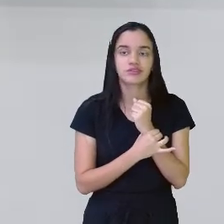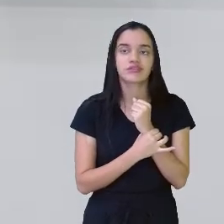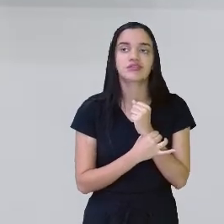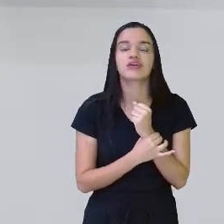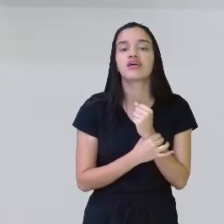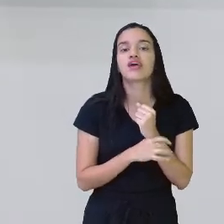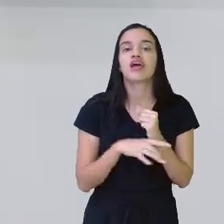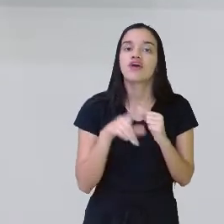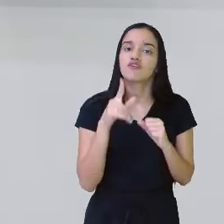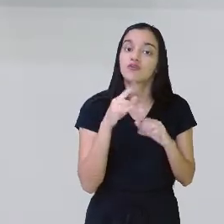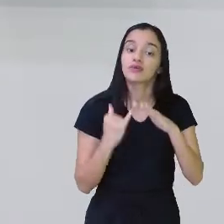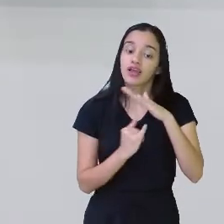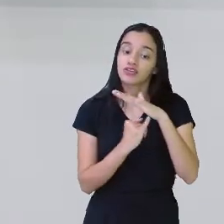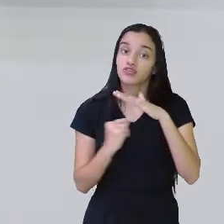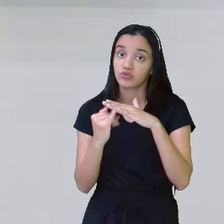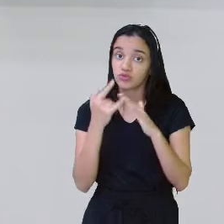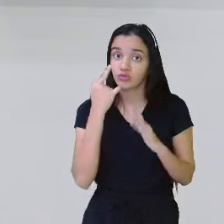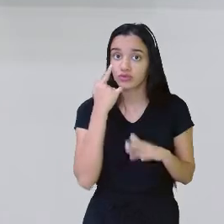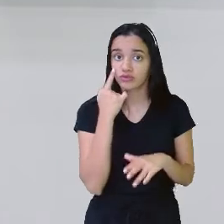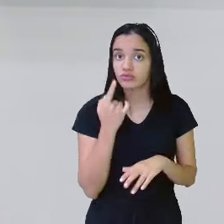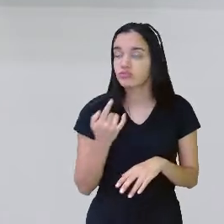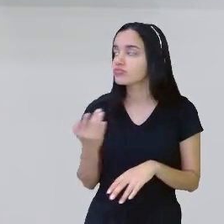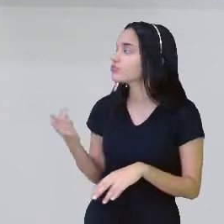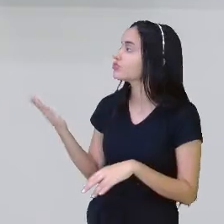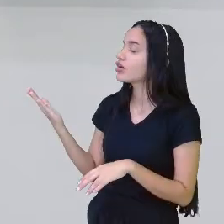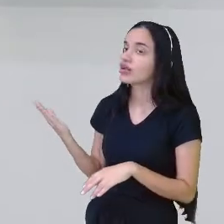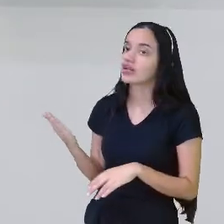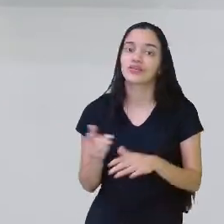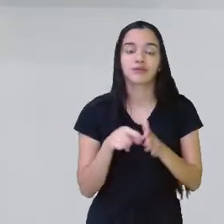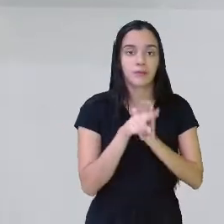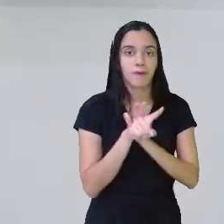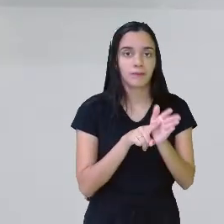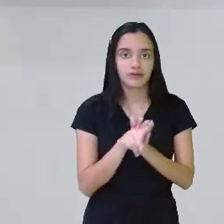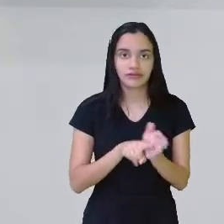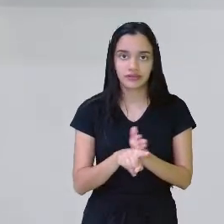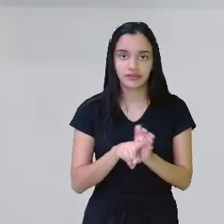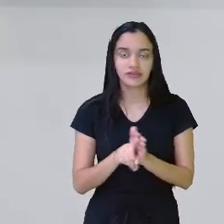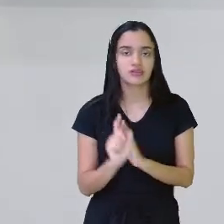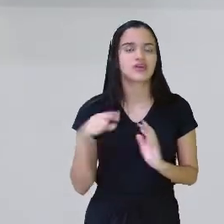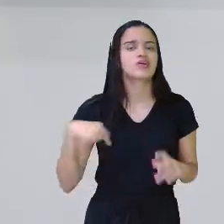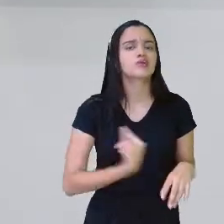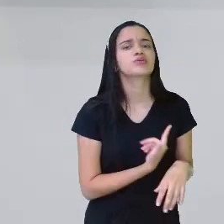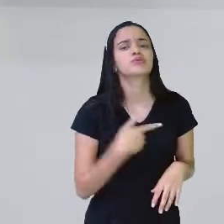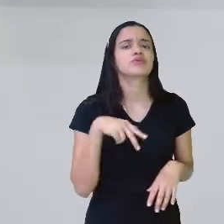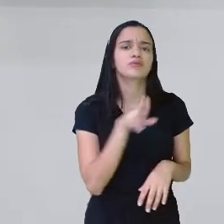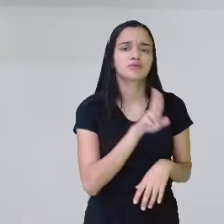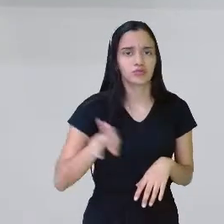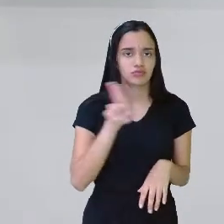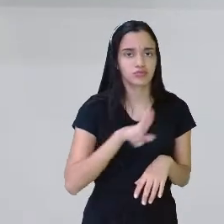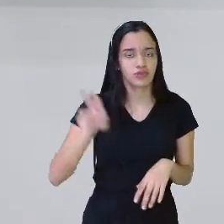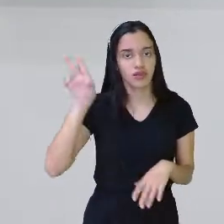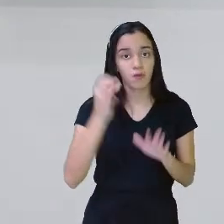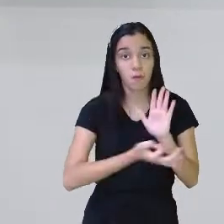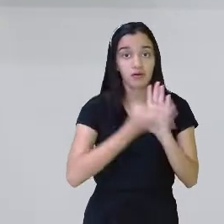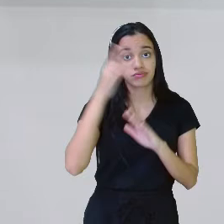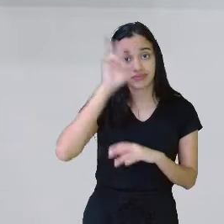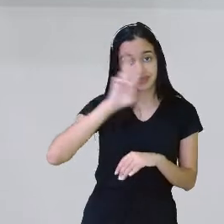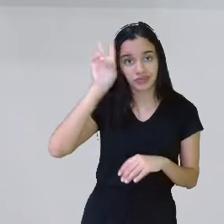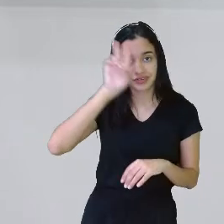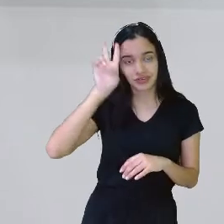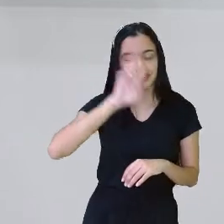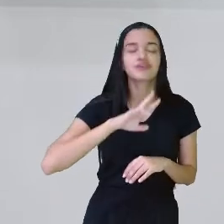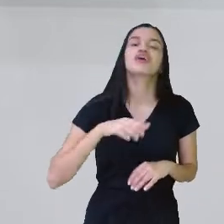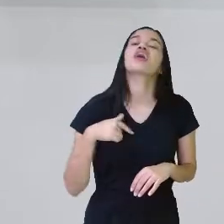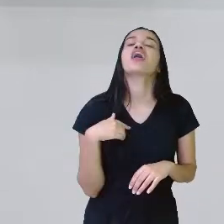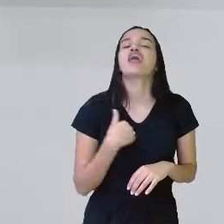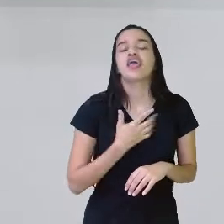Foi essa instituição aqui, através de uma pesquisa. A gente pode usar o argumento histórico. E eu gosto muito de usar esse